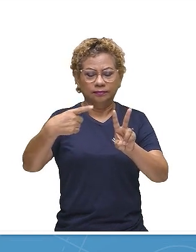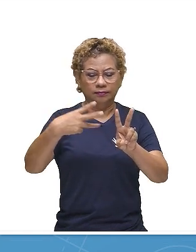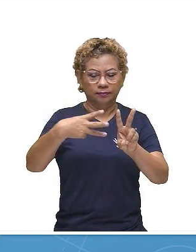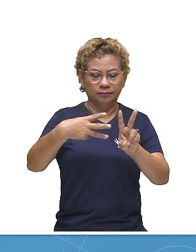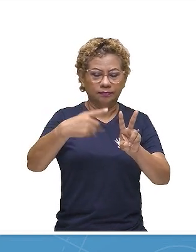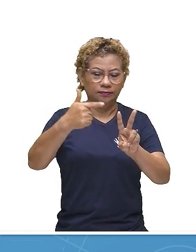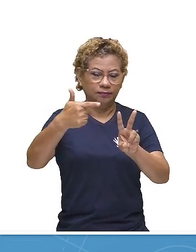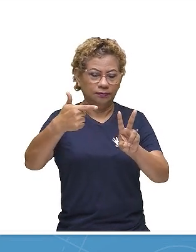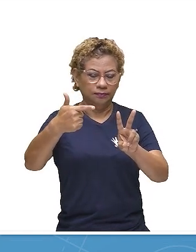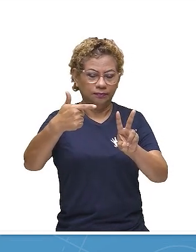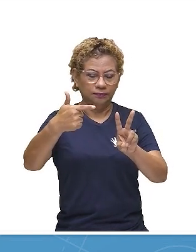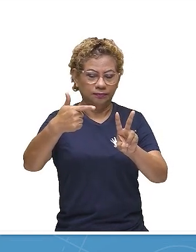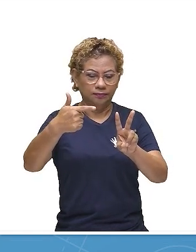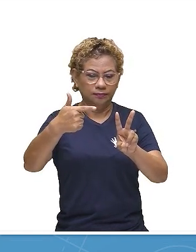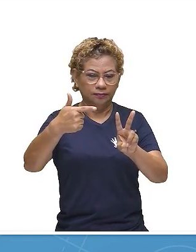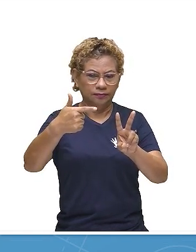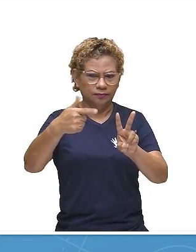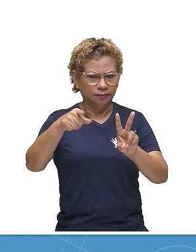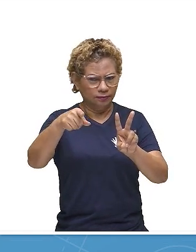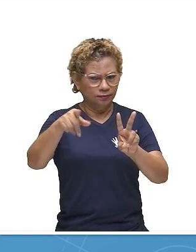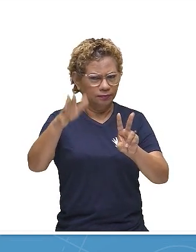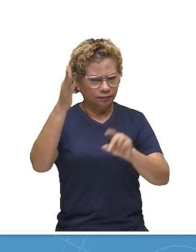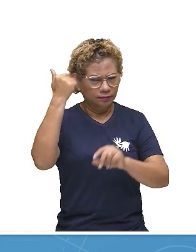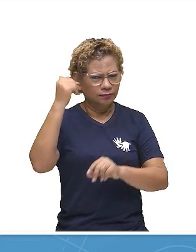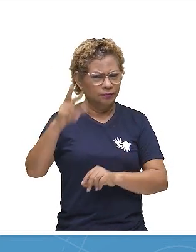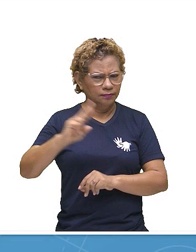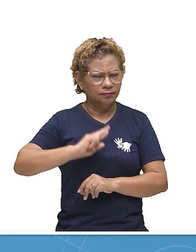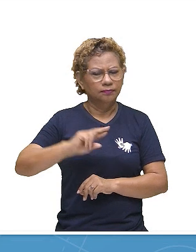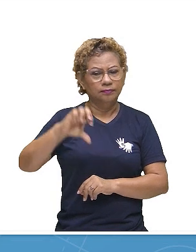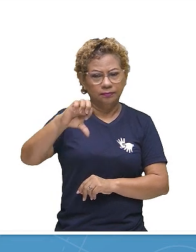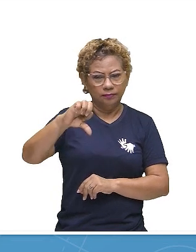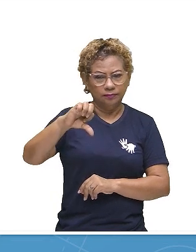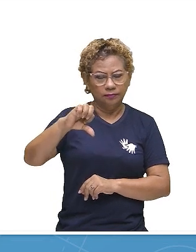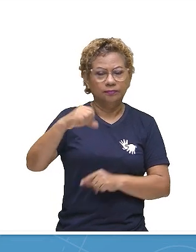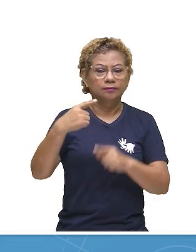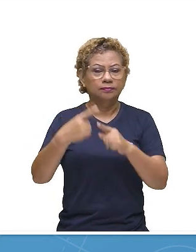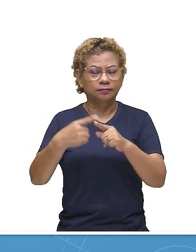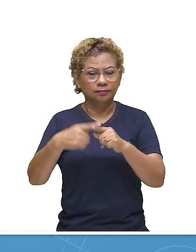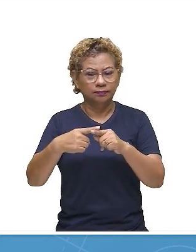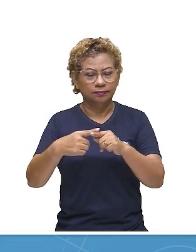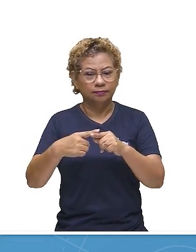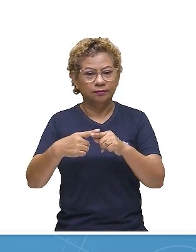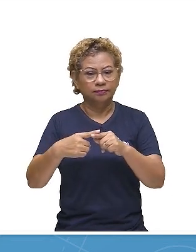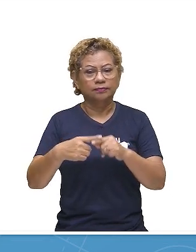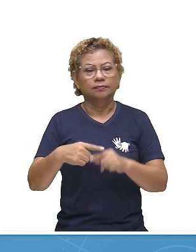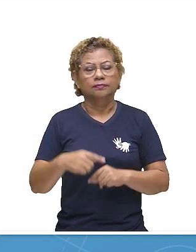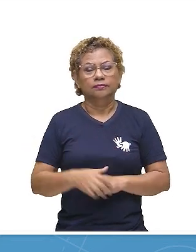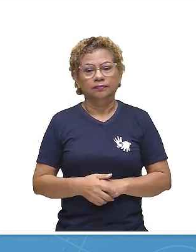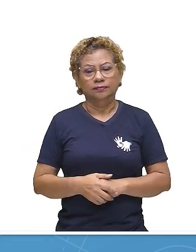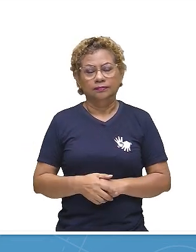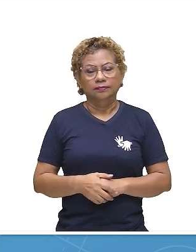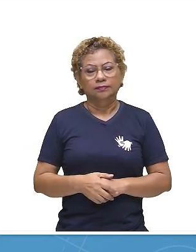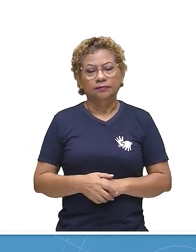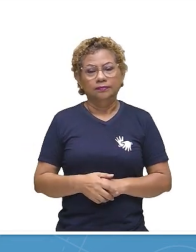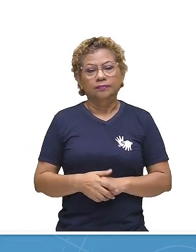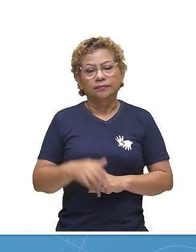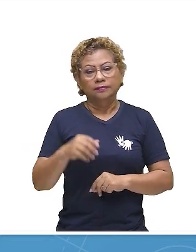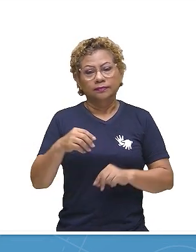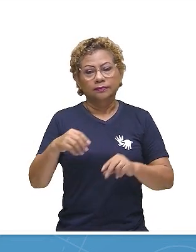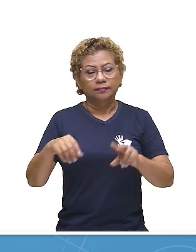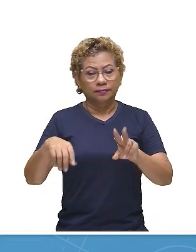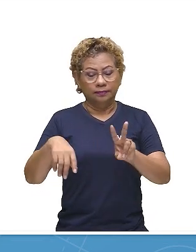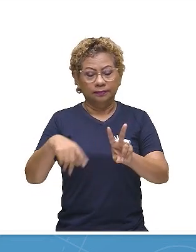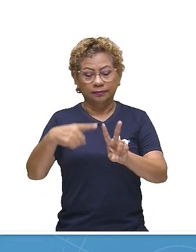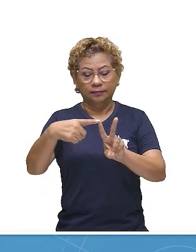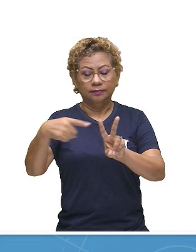mais que não esteja aparecendo, bem nessa posição aqui, existe um número chamado de índice, que no